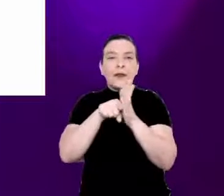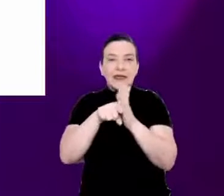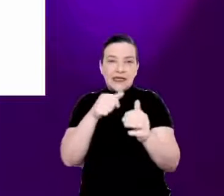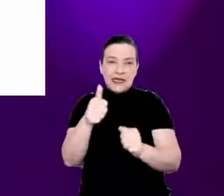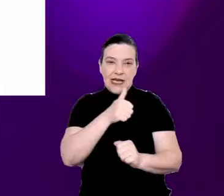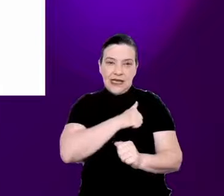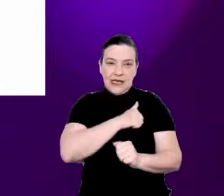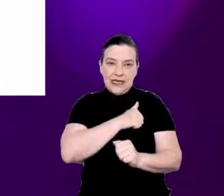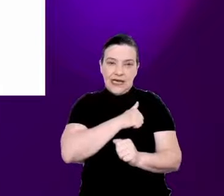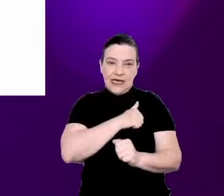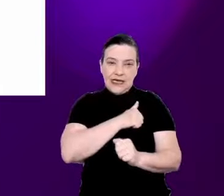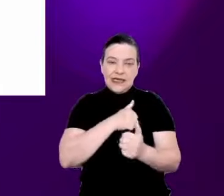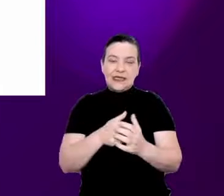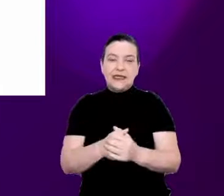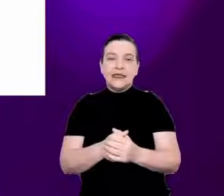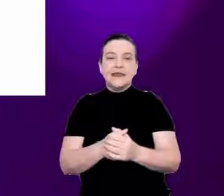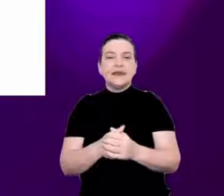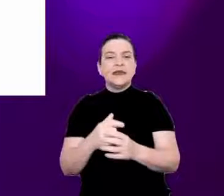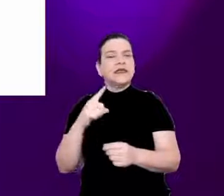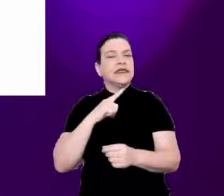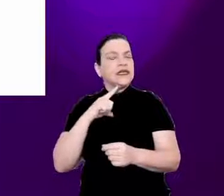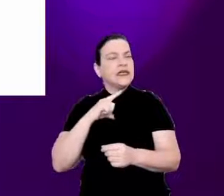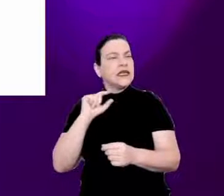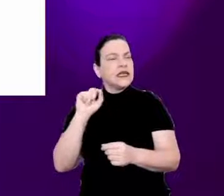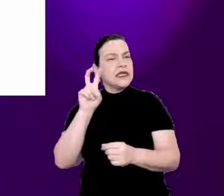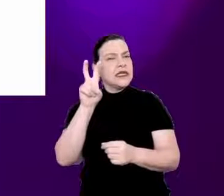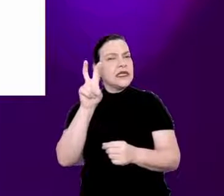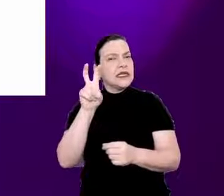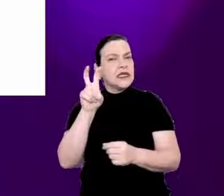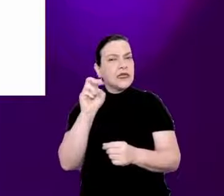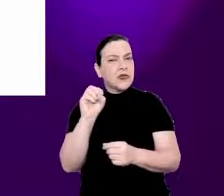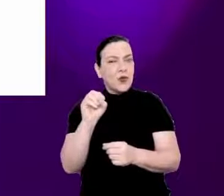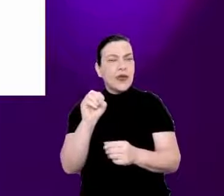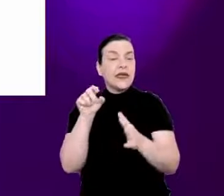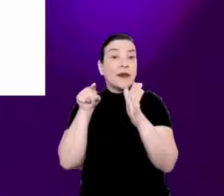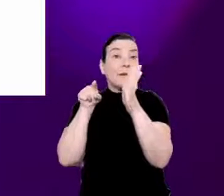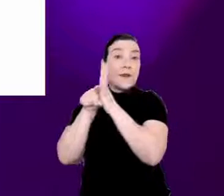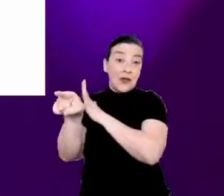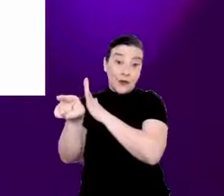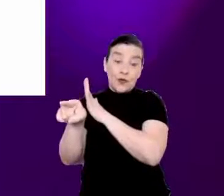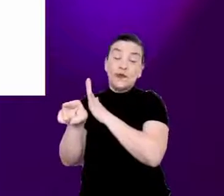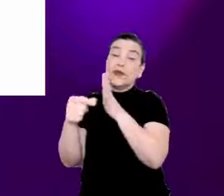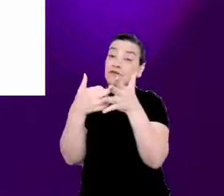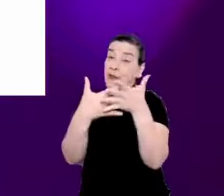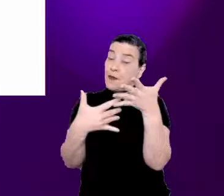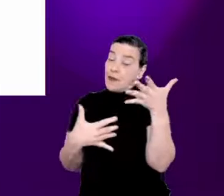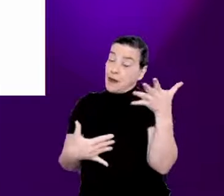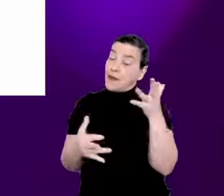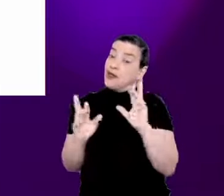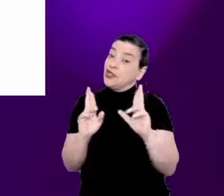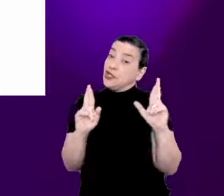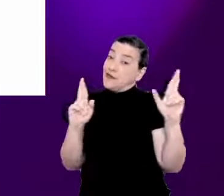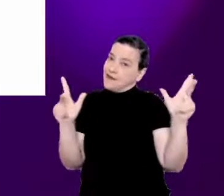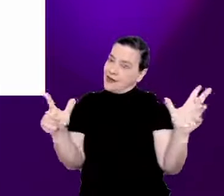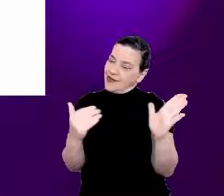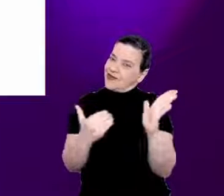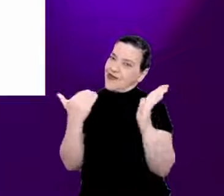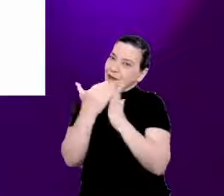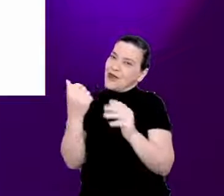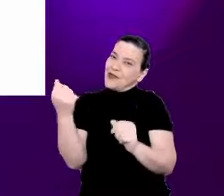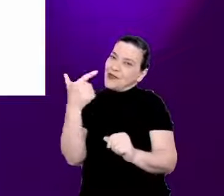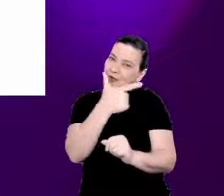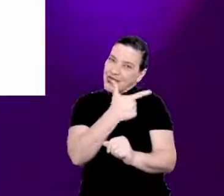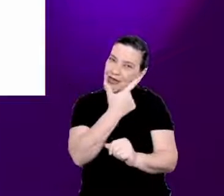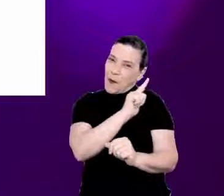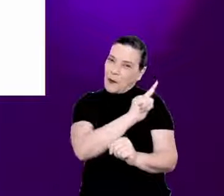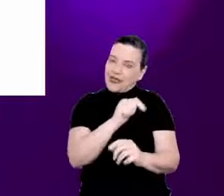gente tem aí quase 50 perguntas, é um pouco ainda diferente, maior do que a AgeCaps,